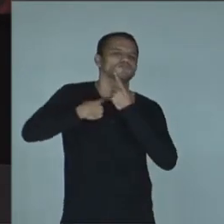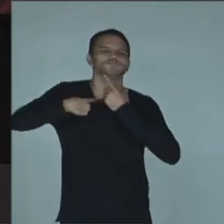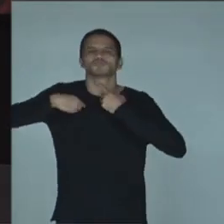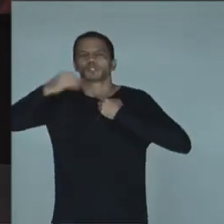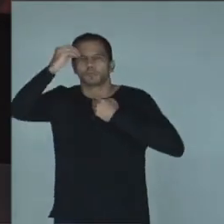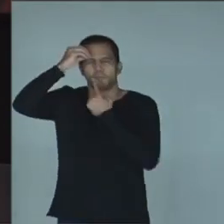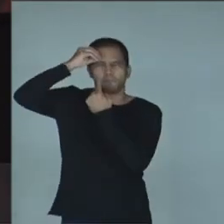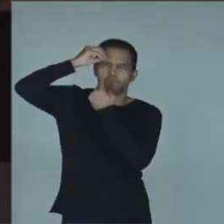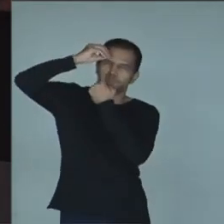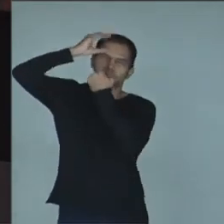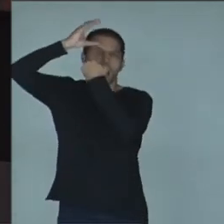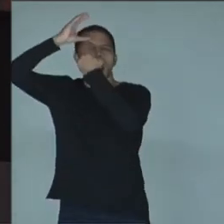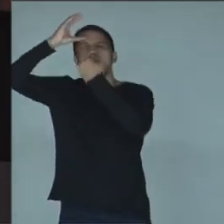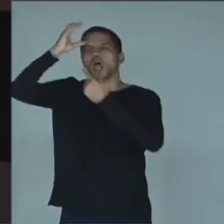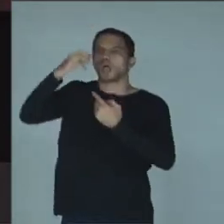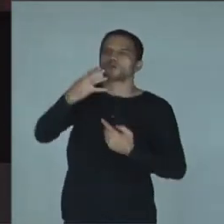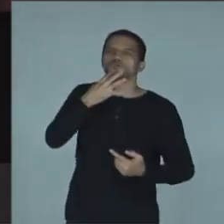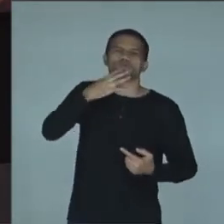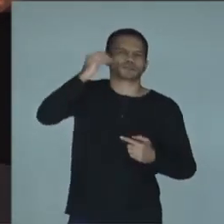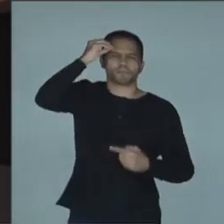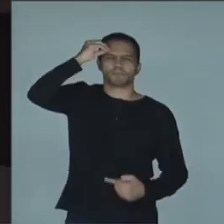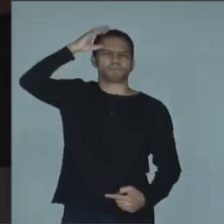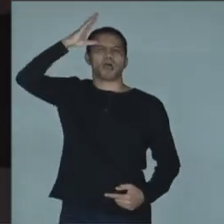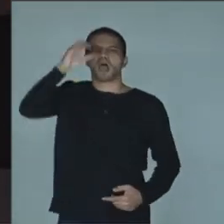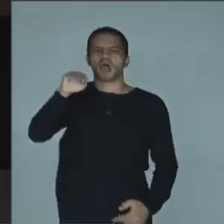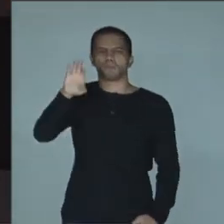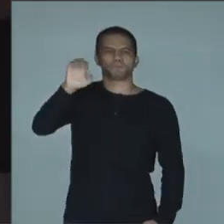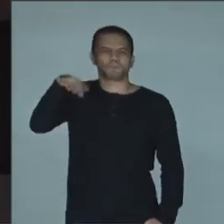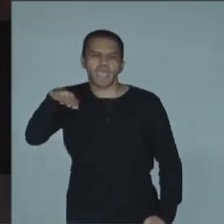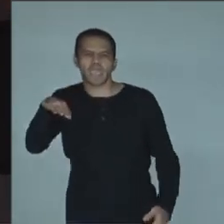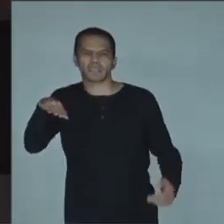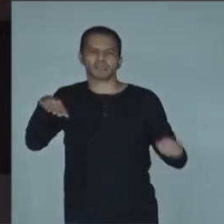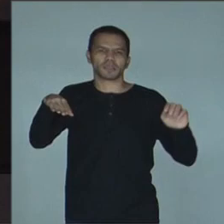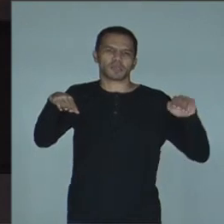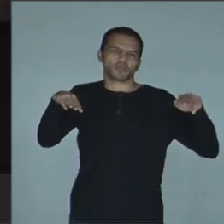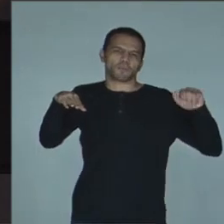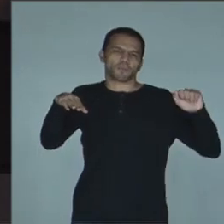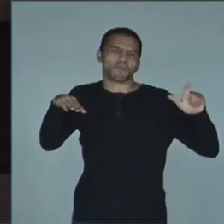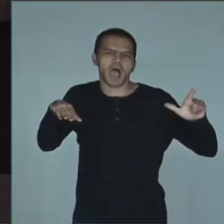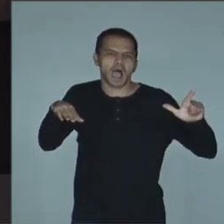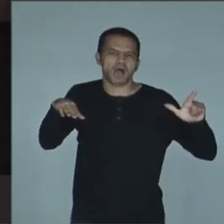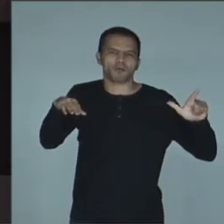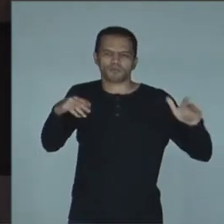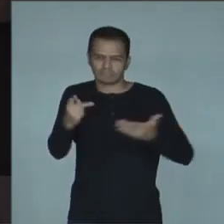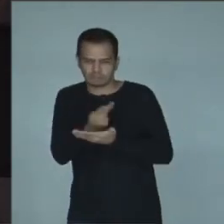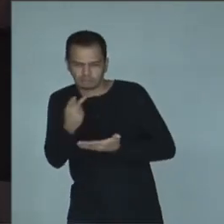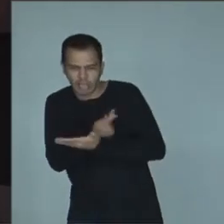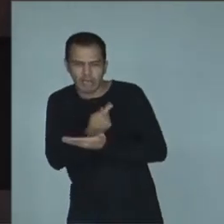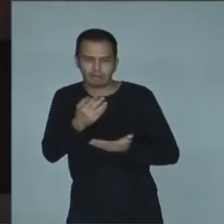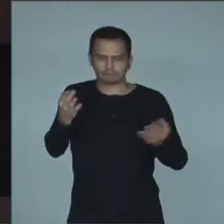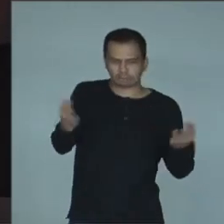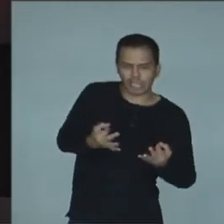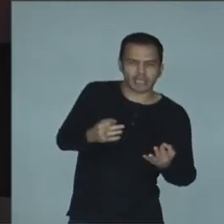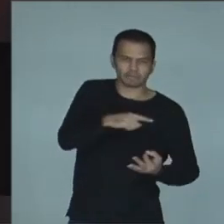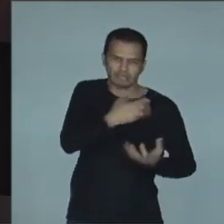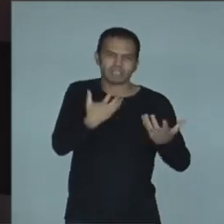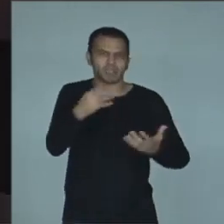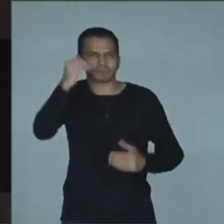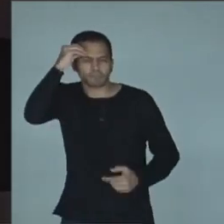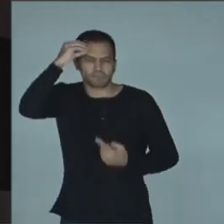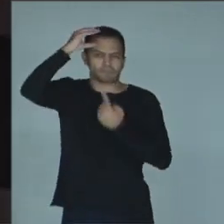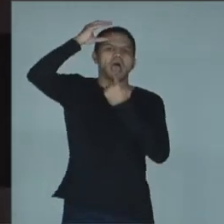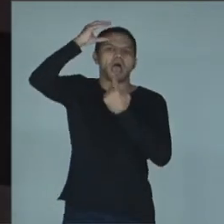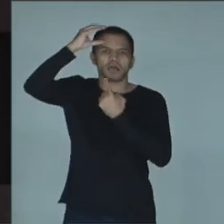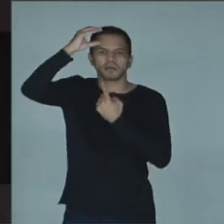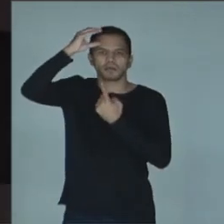conhecimento de tudo o conhecimento do bem e do mal quando a serpente ofereceu para Adão e Eva isso